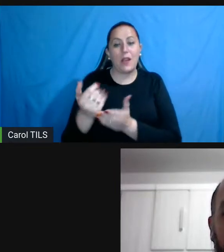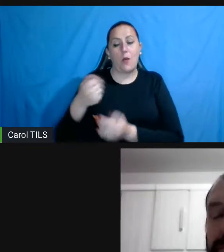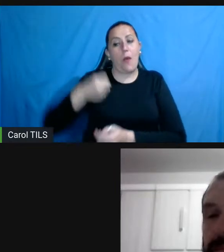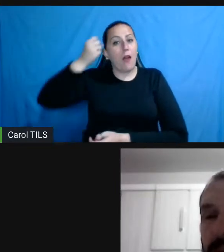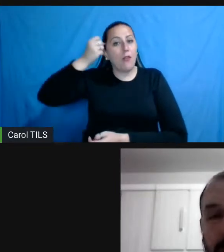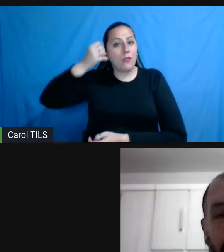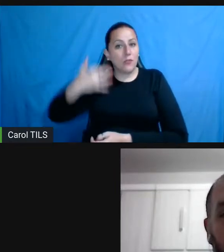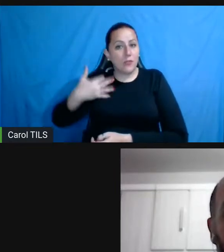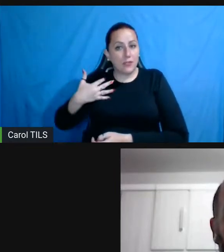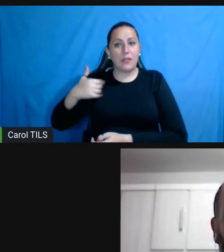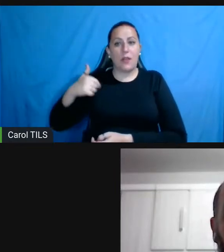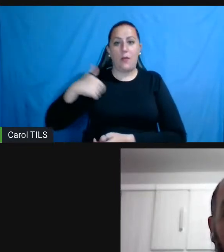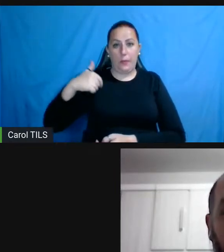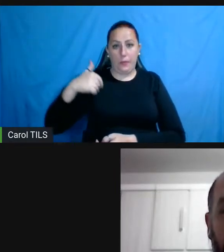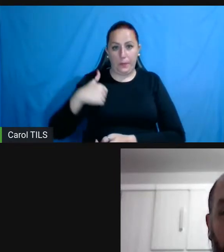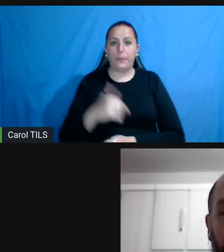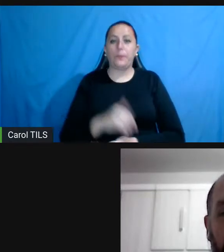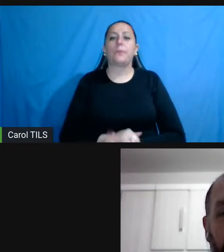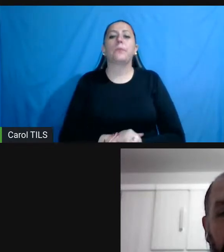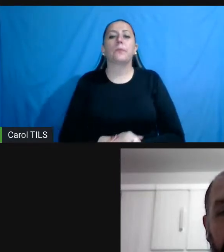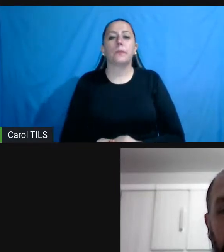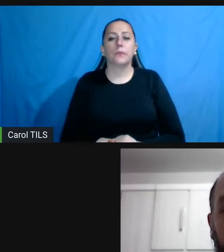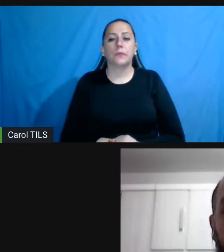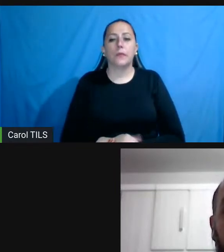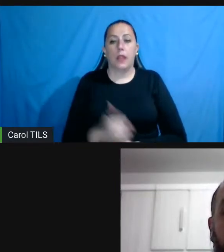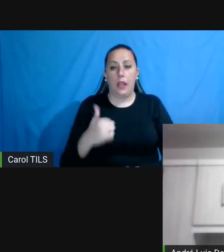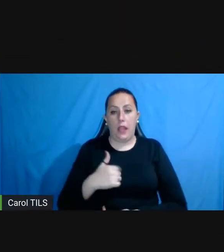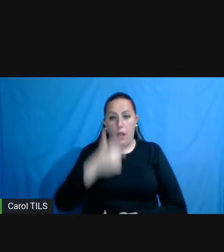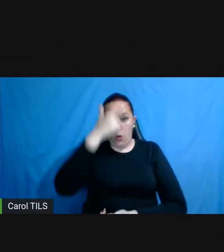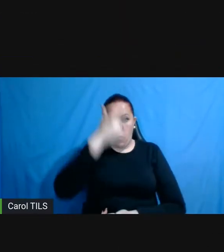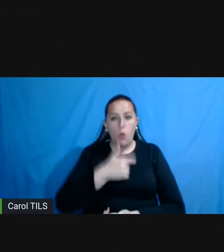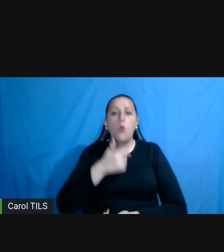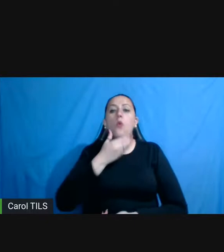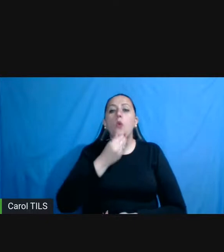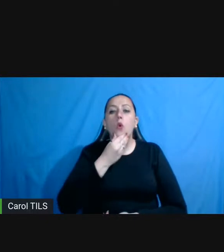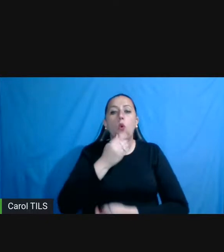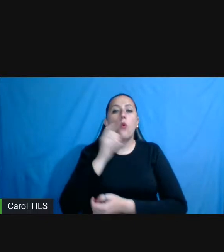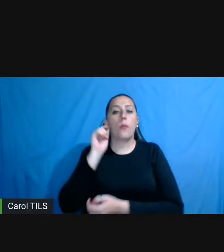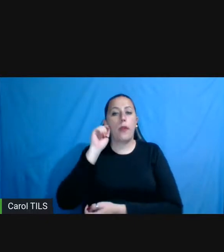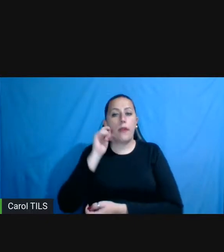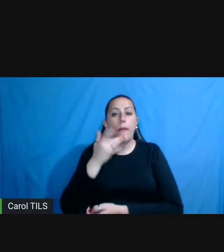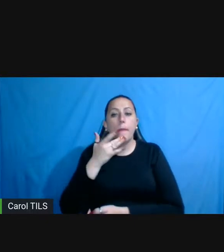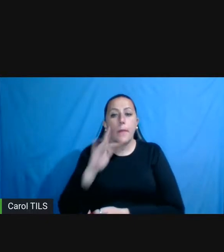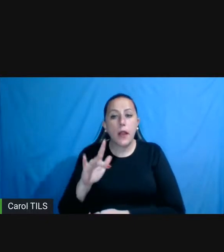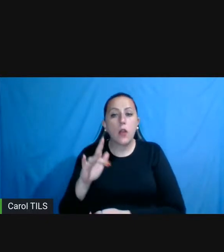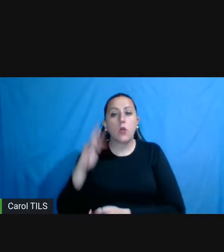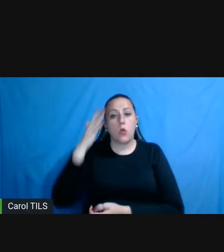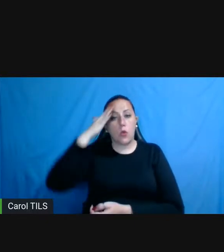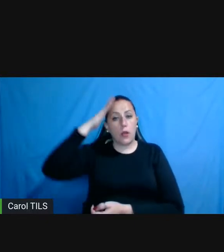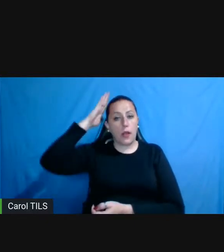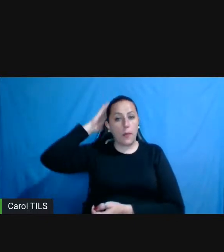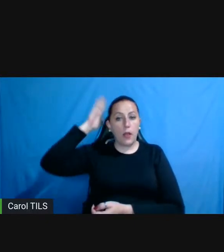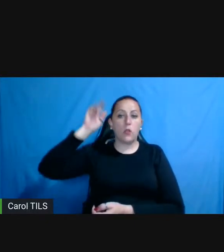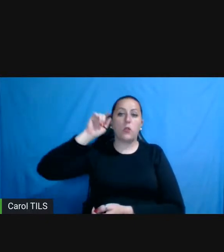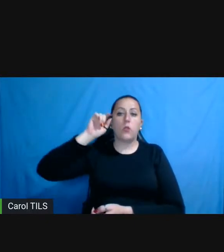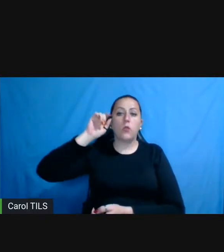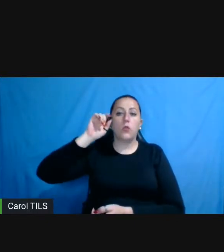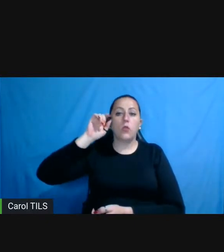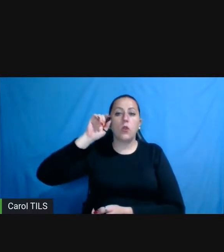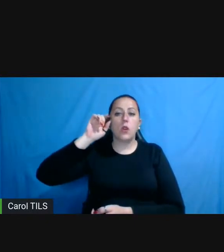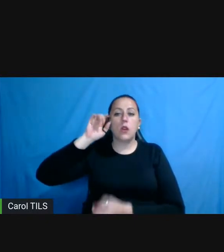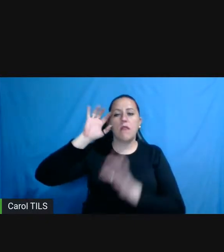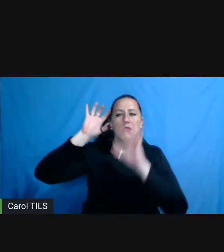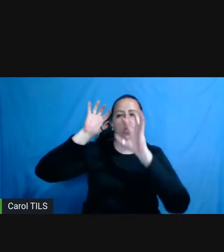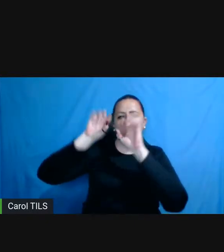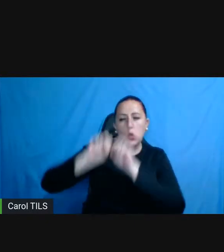audiodescrição aqui. Sou homem branco, cabelos curtos, cabelos claros,